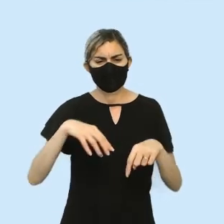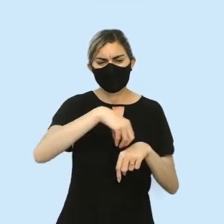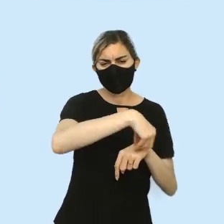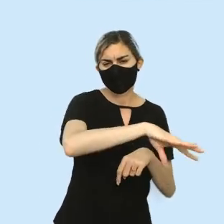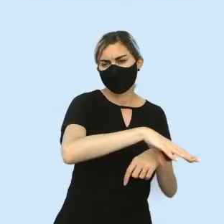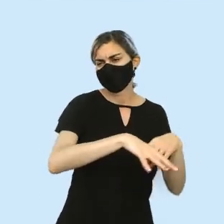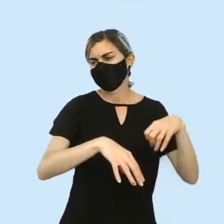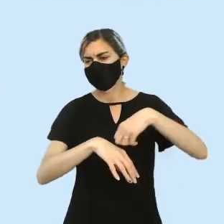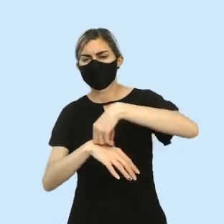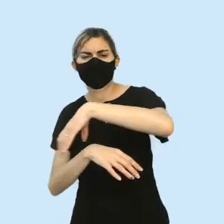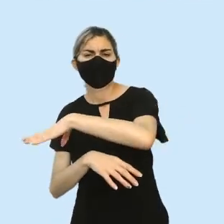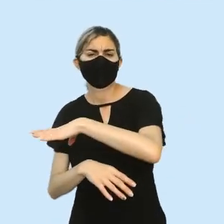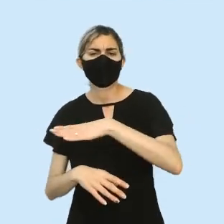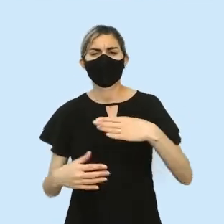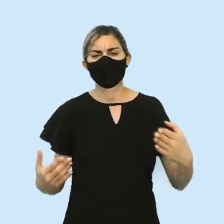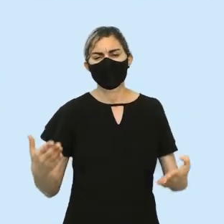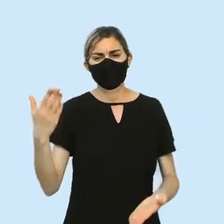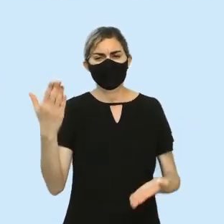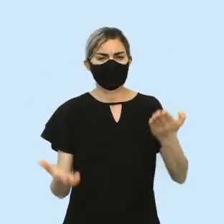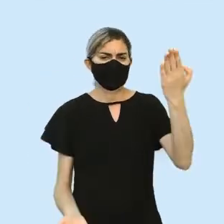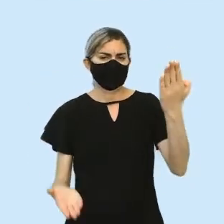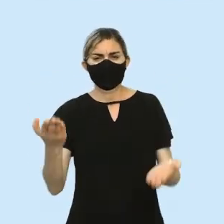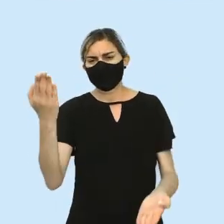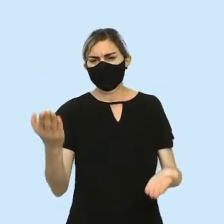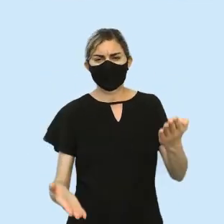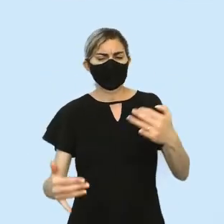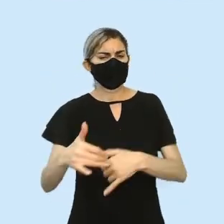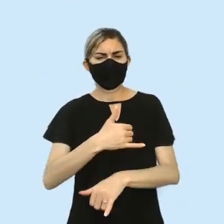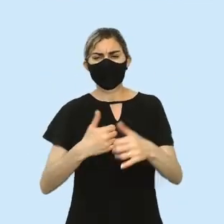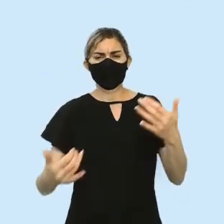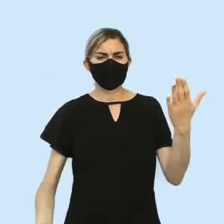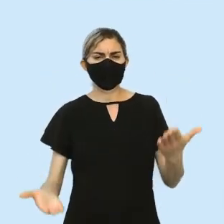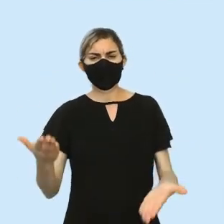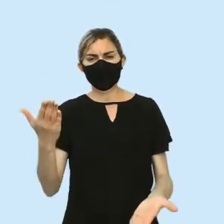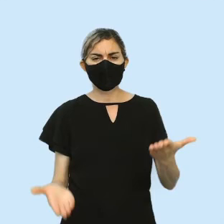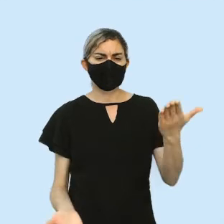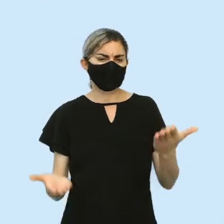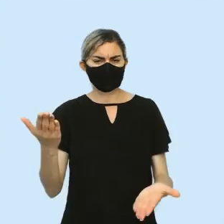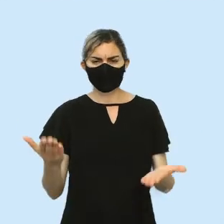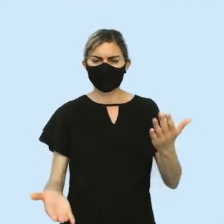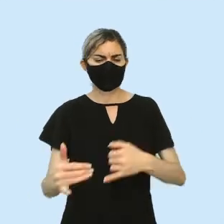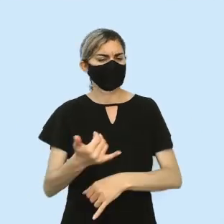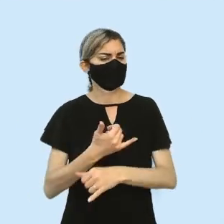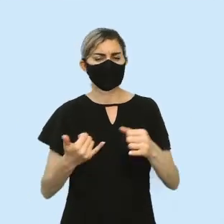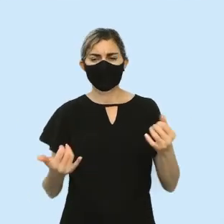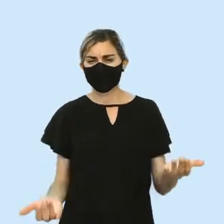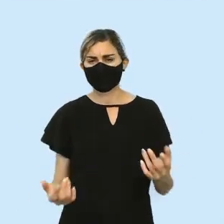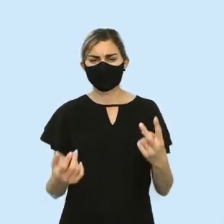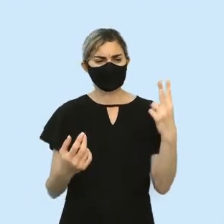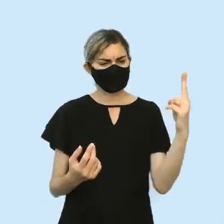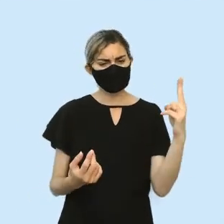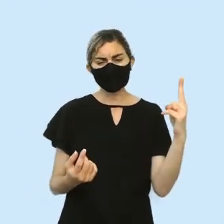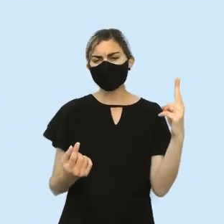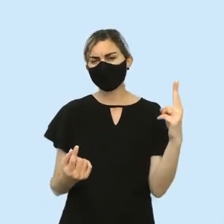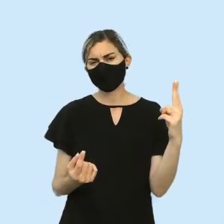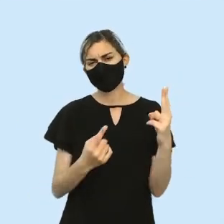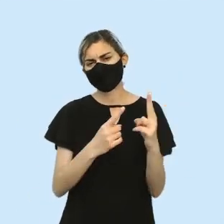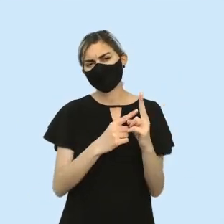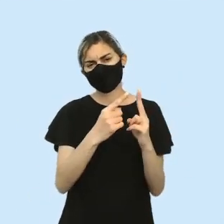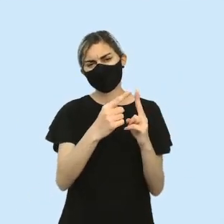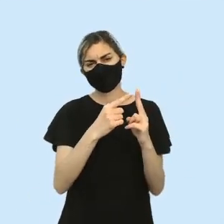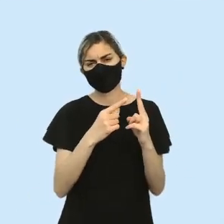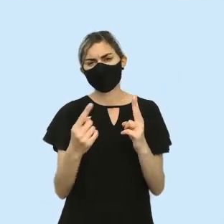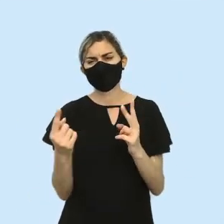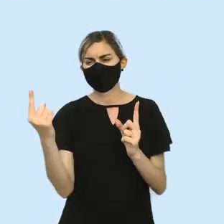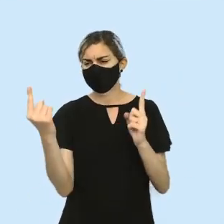recebe, é chamado balanço energético. O balanço energético é isso. Dois corpos estão